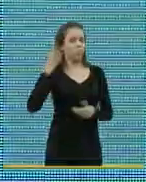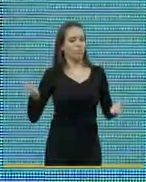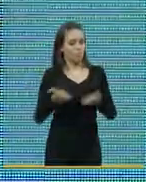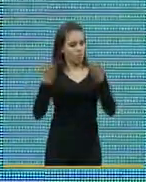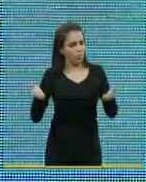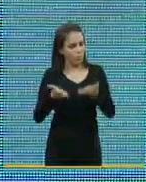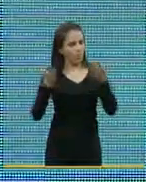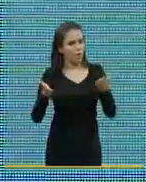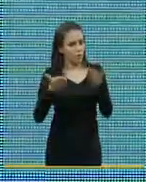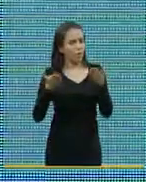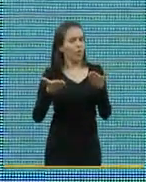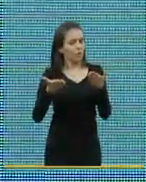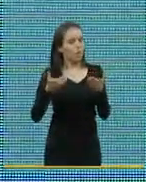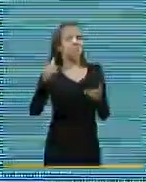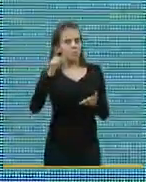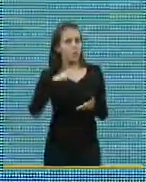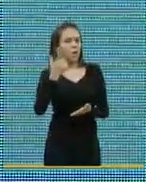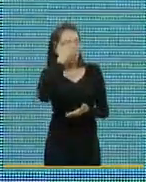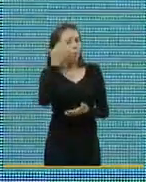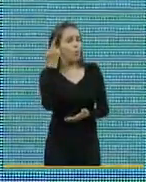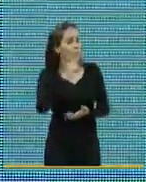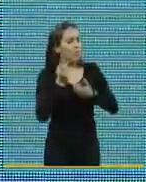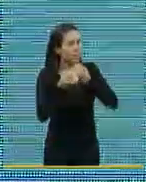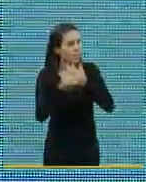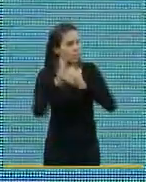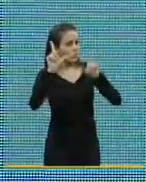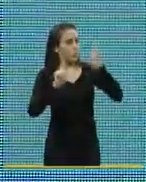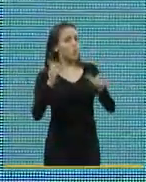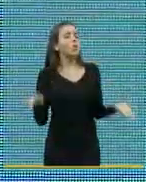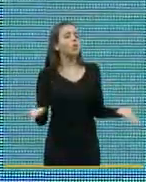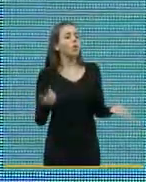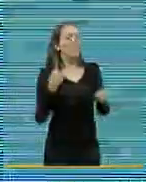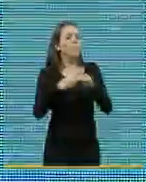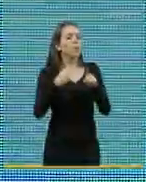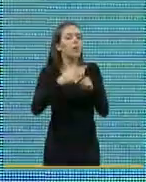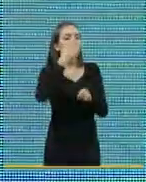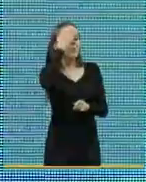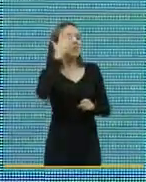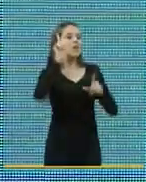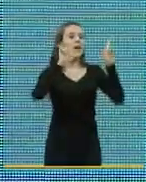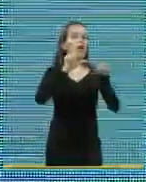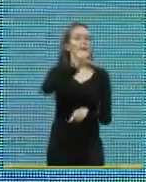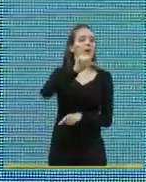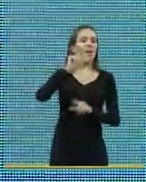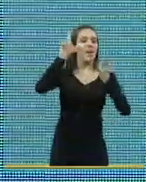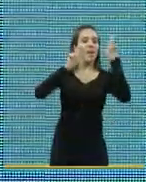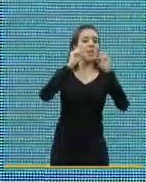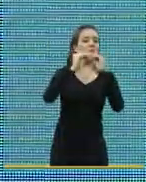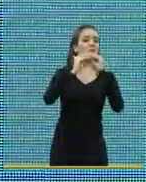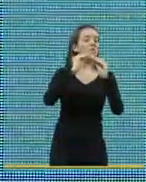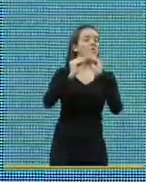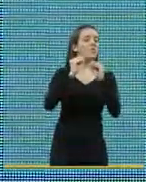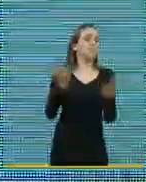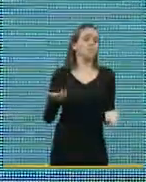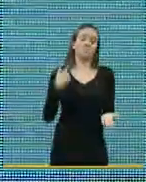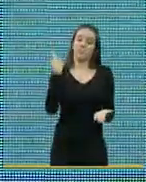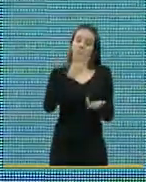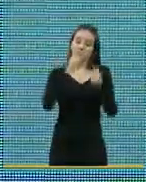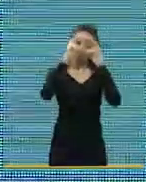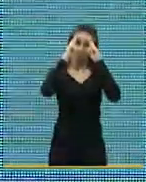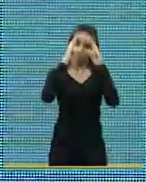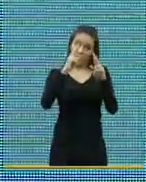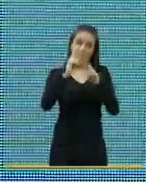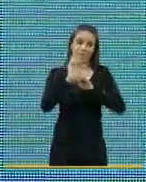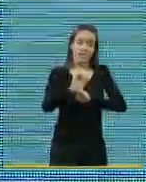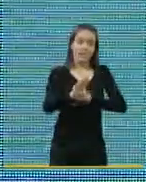e isso é uma opção alternativa de informação porque o povo eventualmente prefere está vendo a novela é preciso que a gente respeite isso e faça da